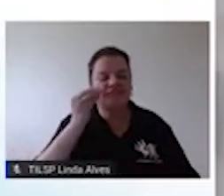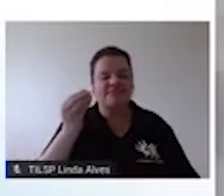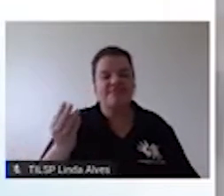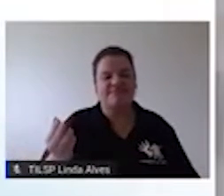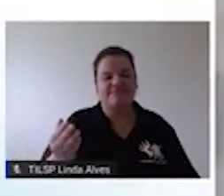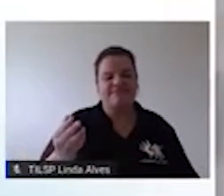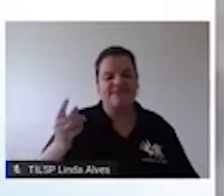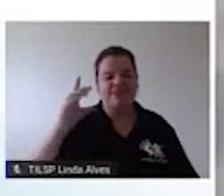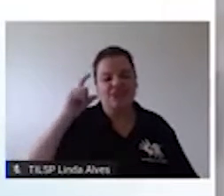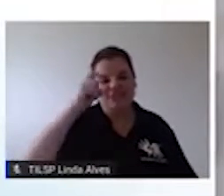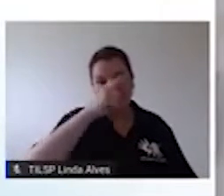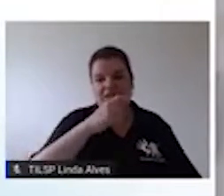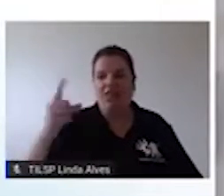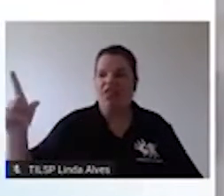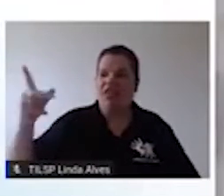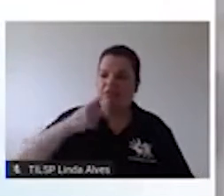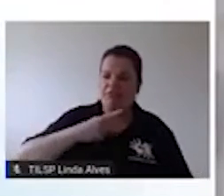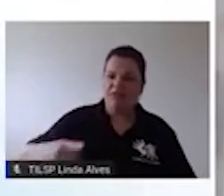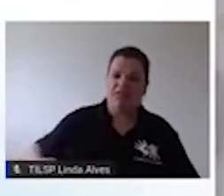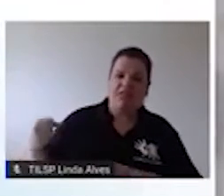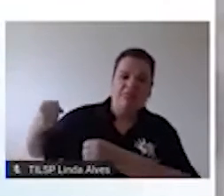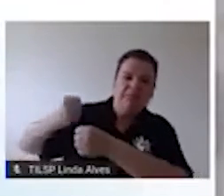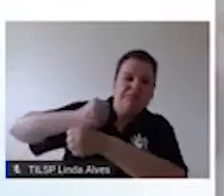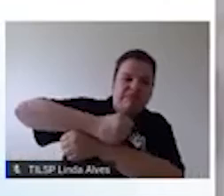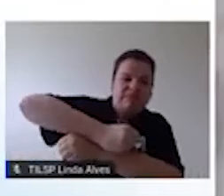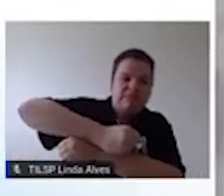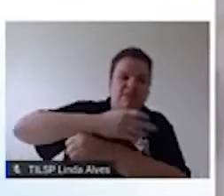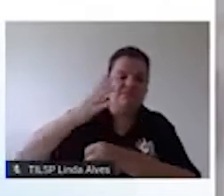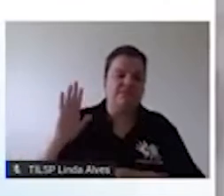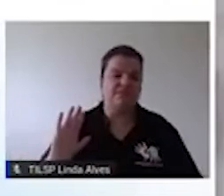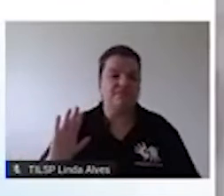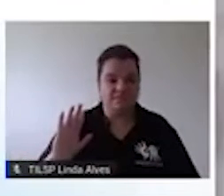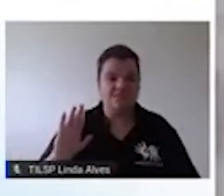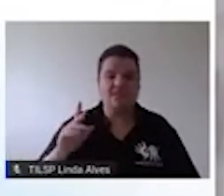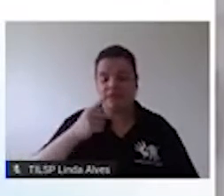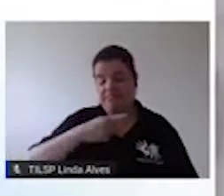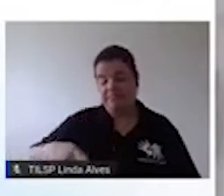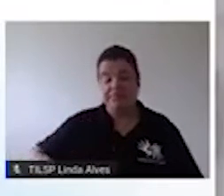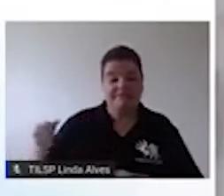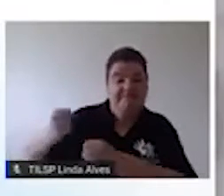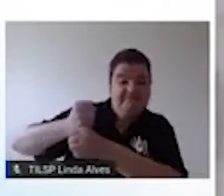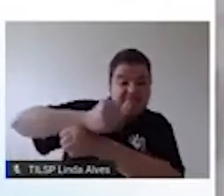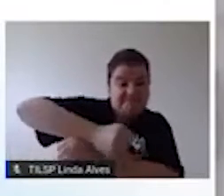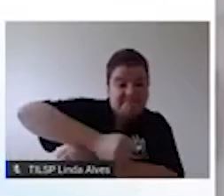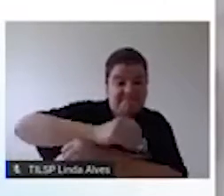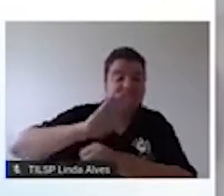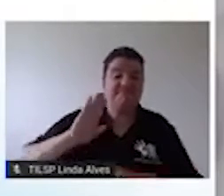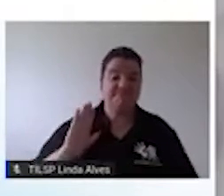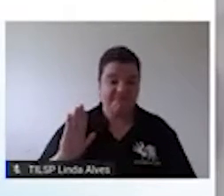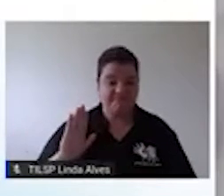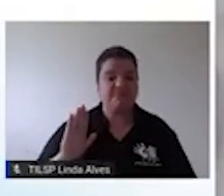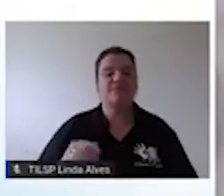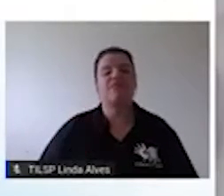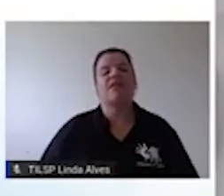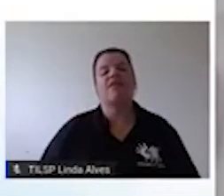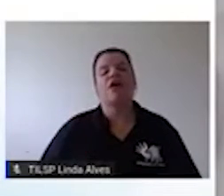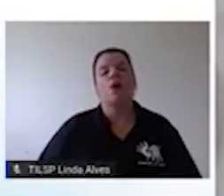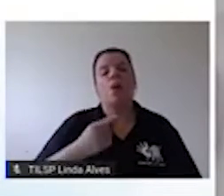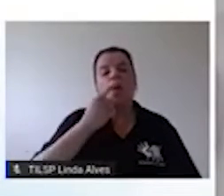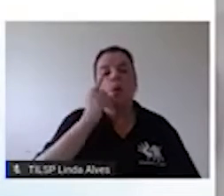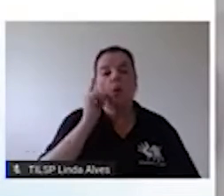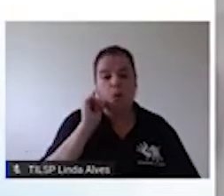dificuldade imposta, que não foi produzida por ele, que foi imposta a ele pelo presidente da República. Ok?